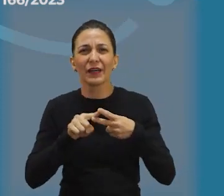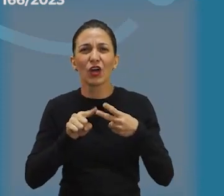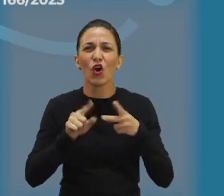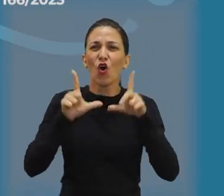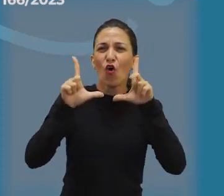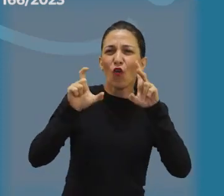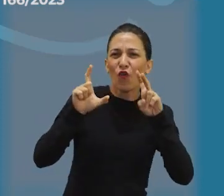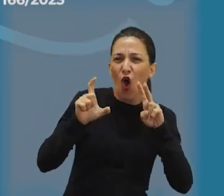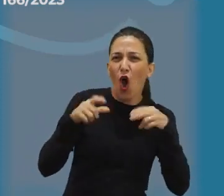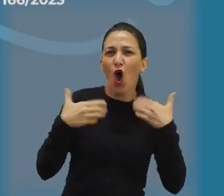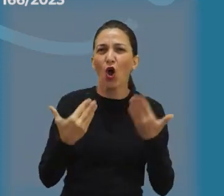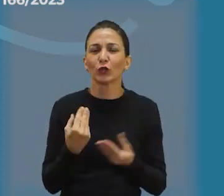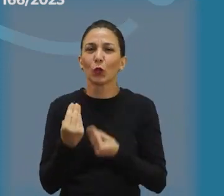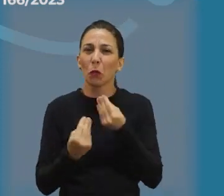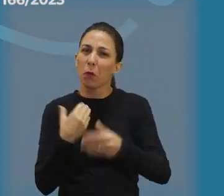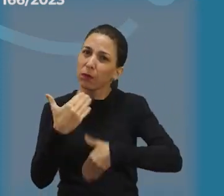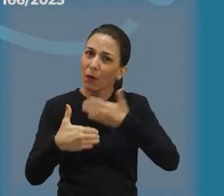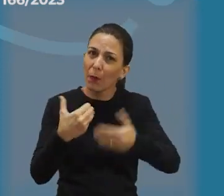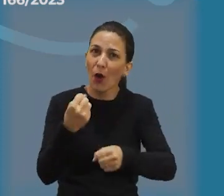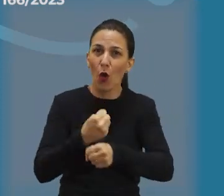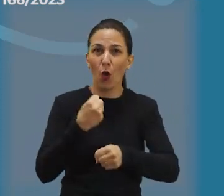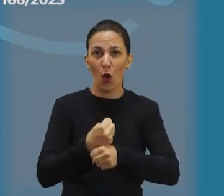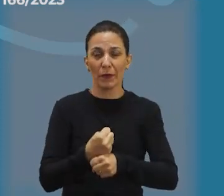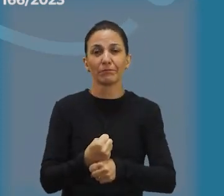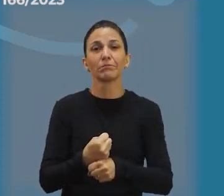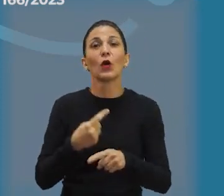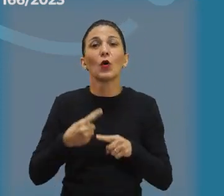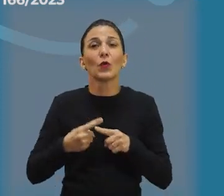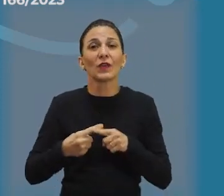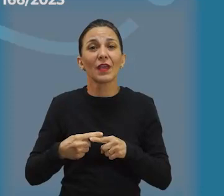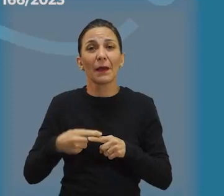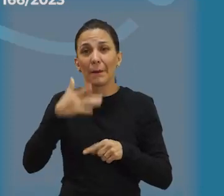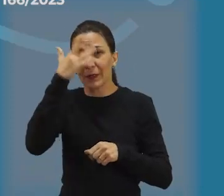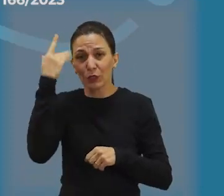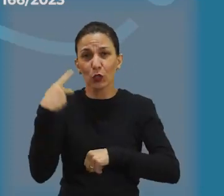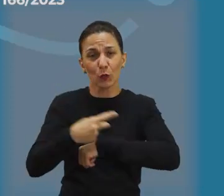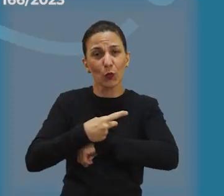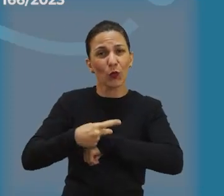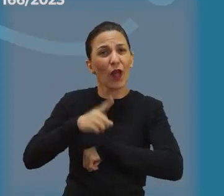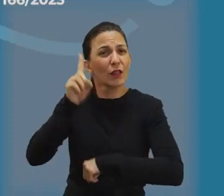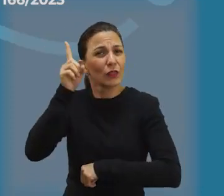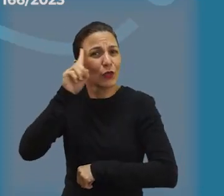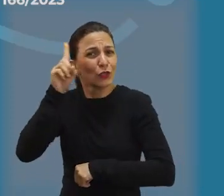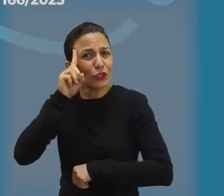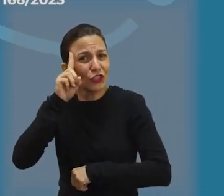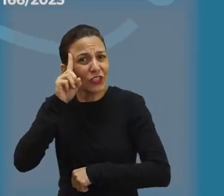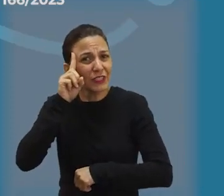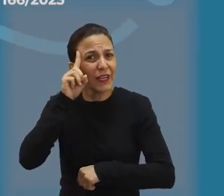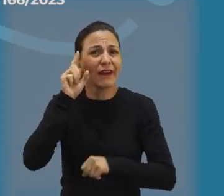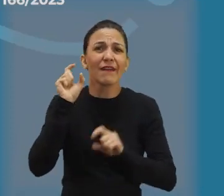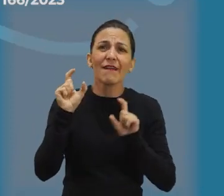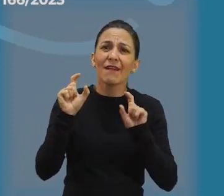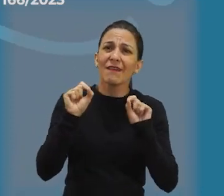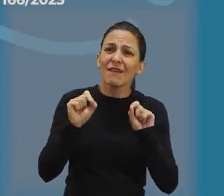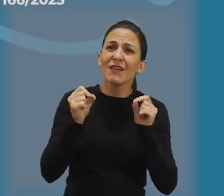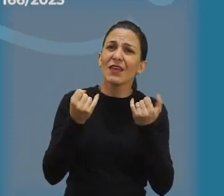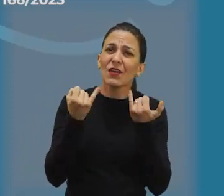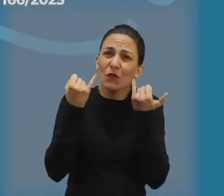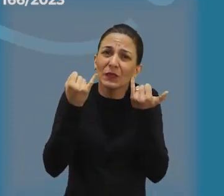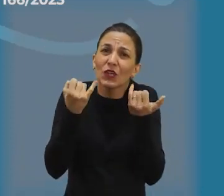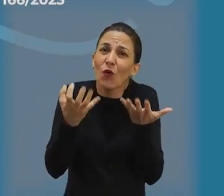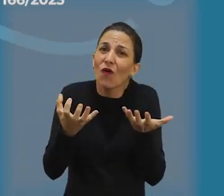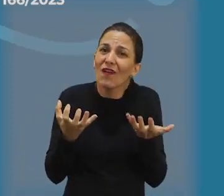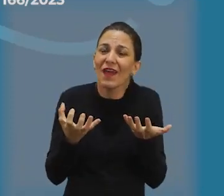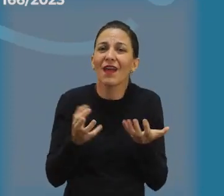local onde são apresenta fotos desse andamento enfim porque diariamente eu sou procurada por pessoas querendo